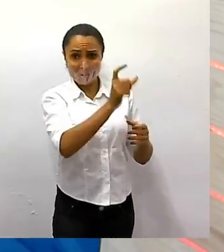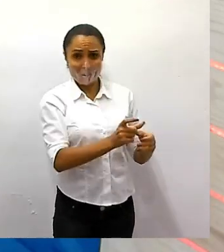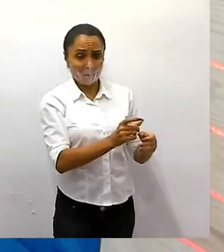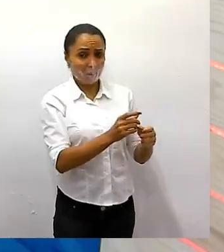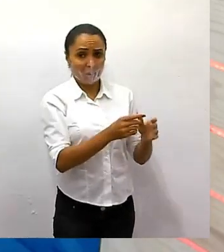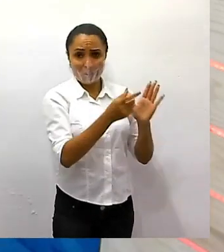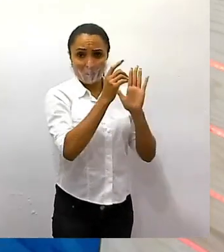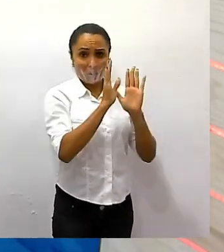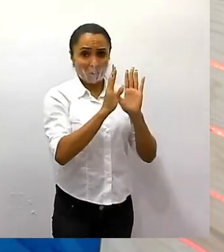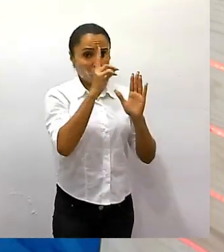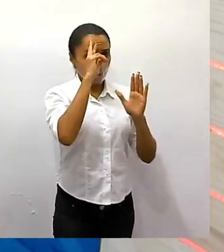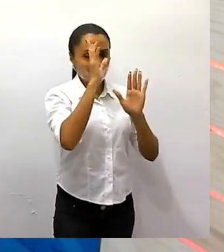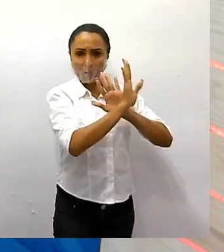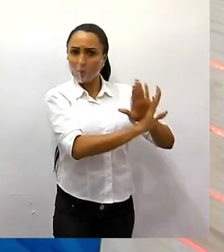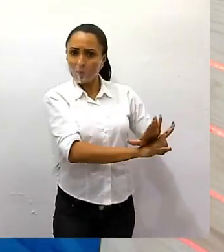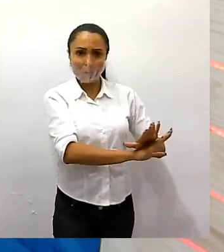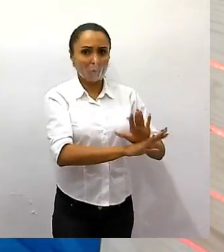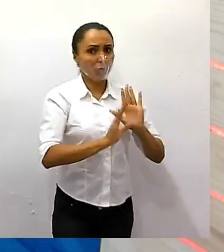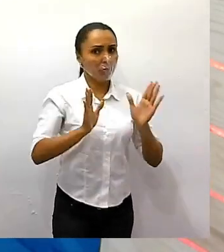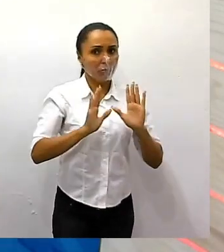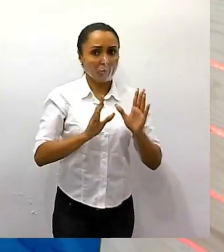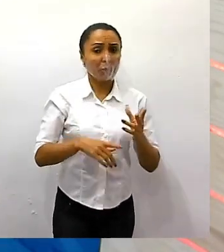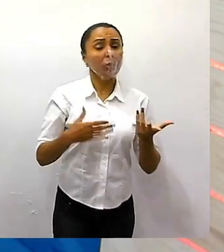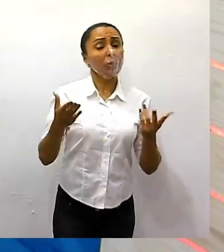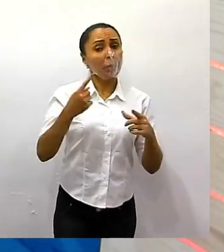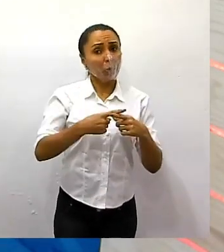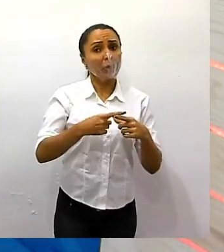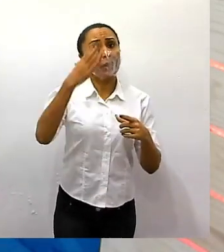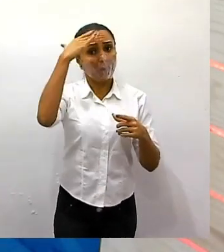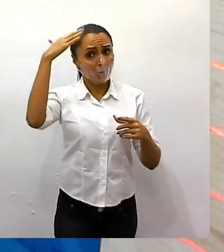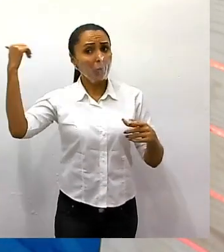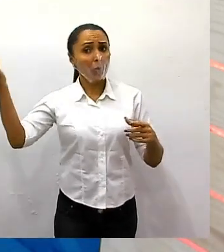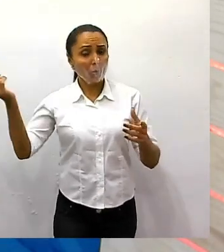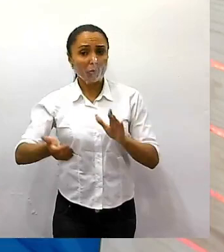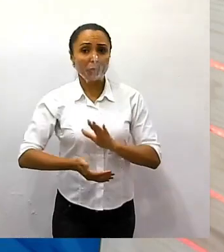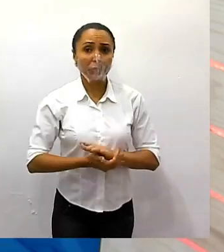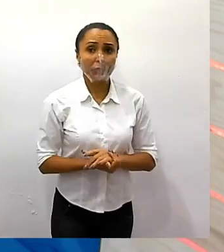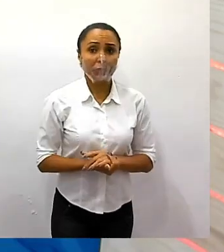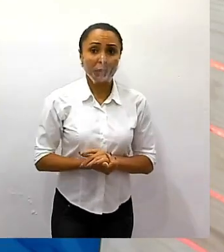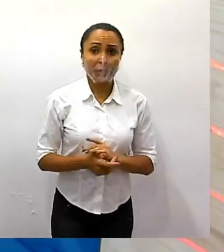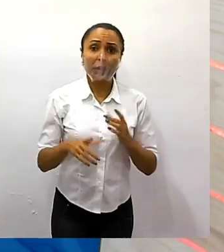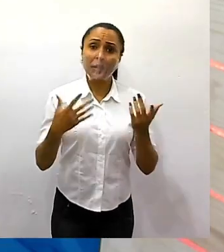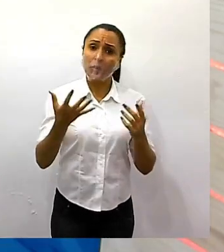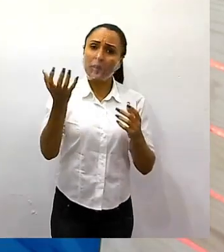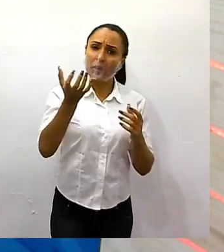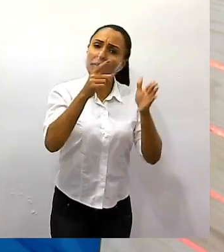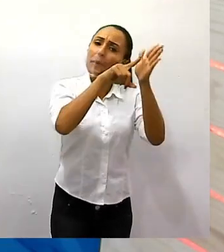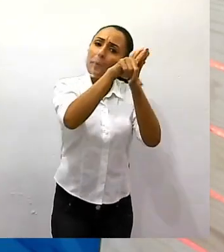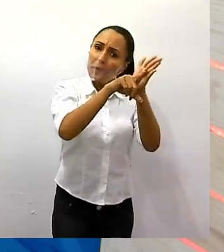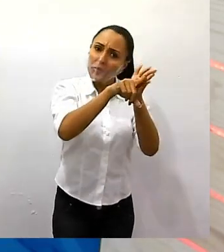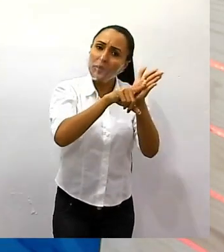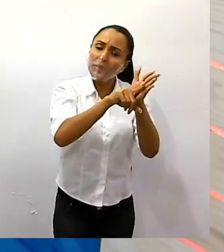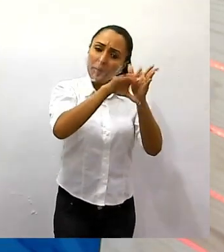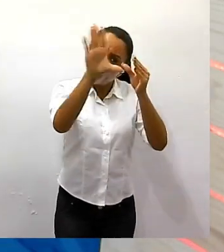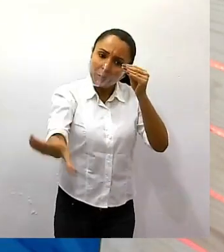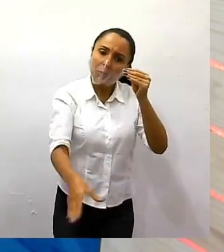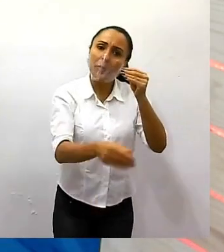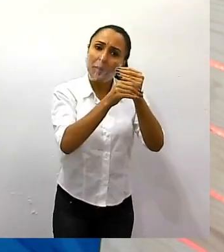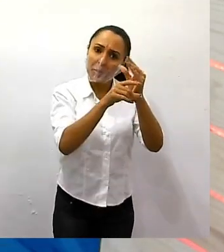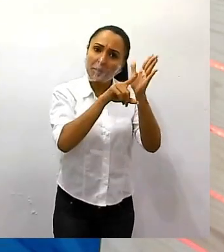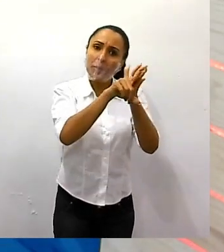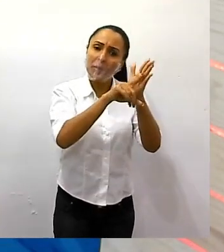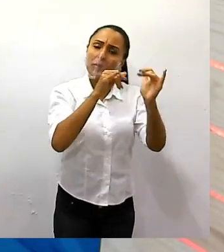filmes, Deus e o Diabo na Terra do Sol e Terra em Transe. Então, quem quiser fazer pesquisa complementar aí